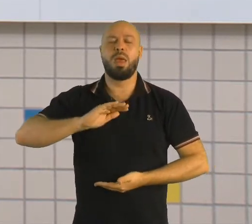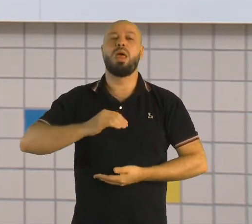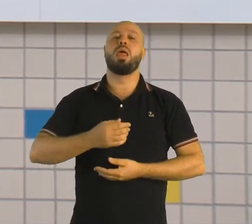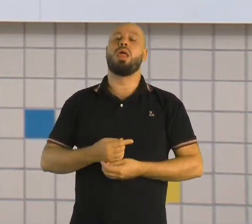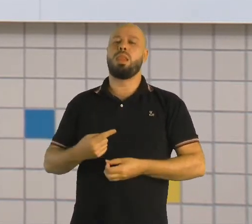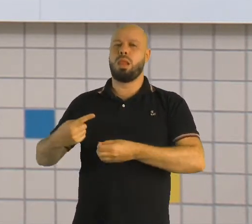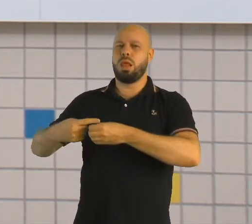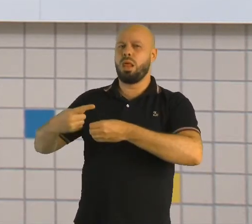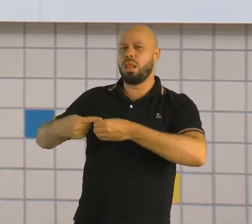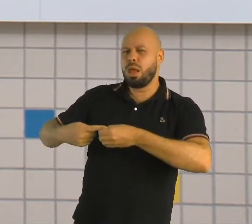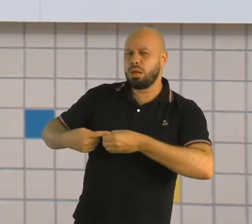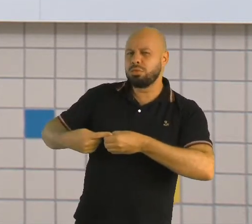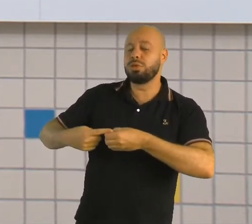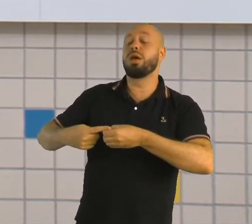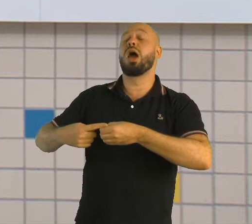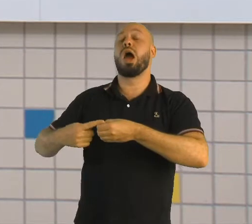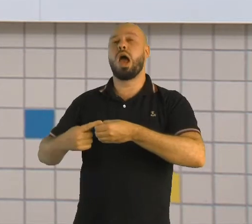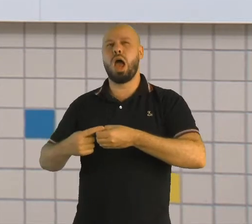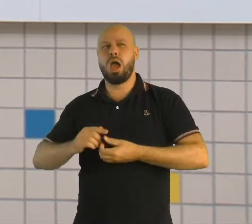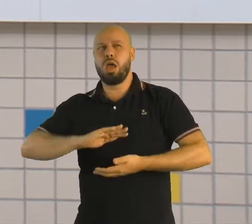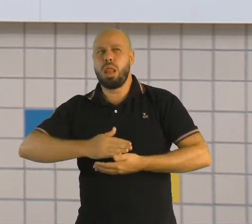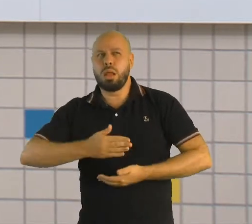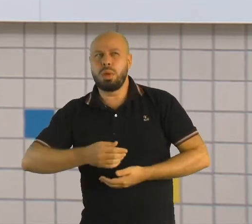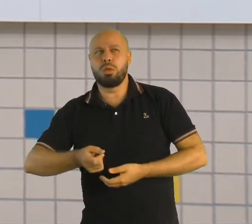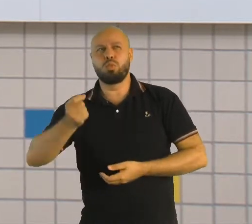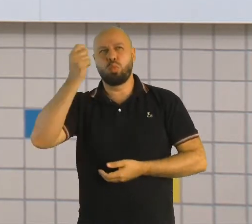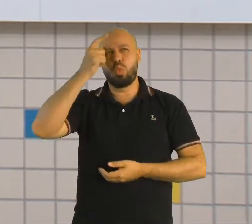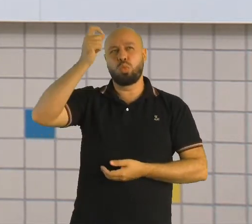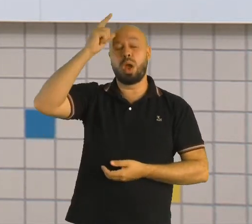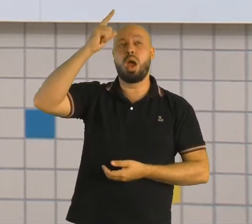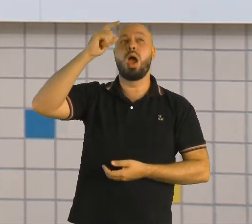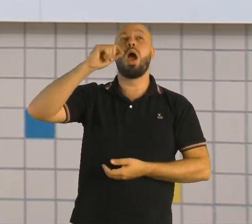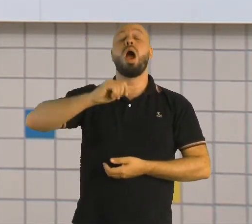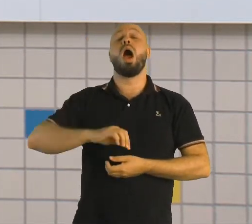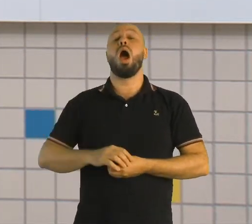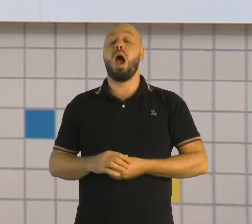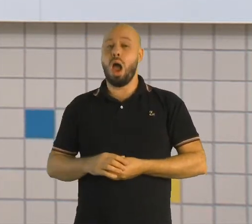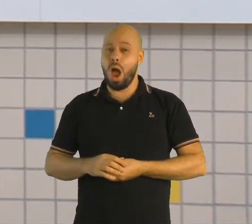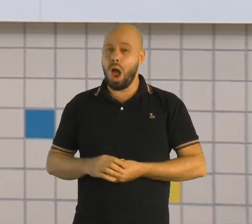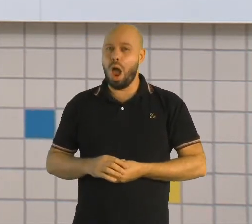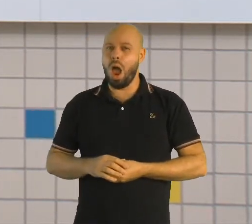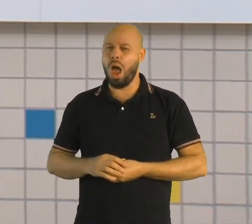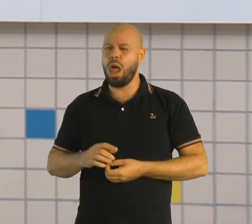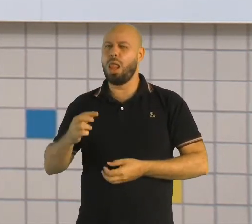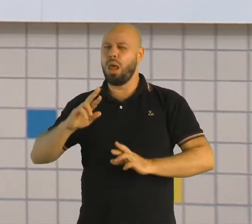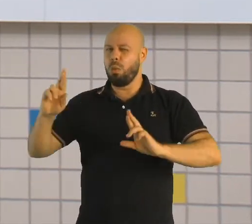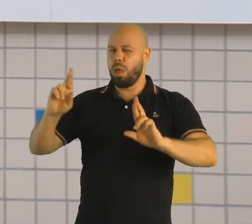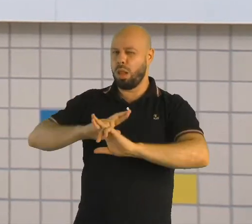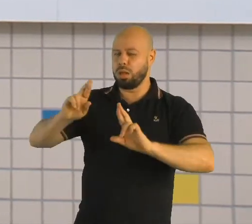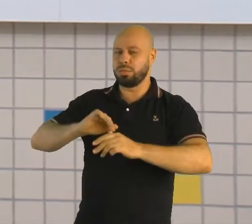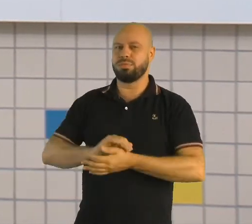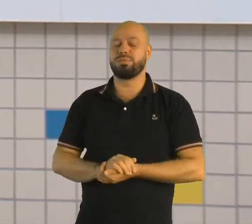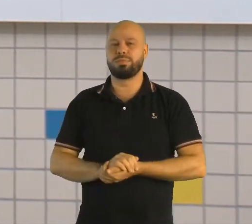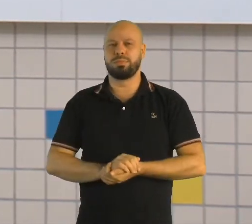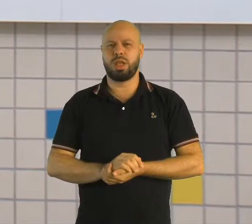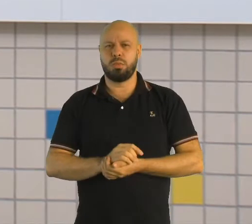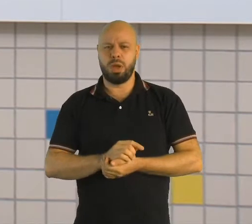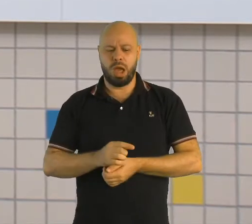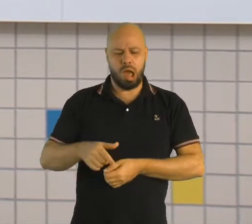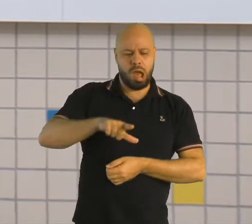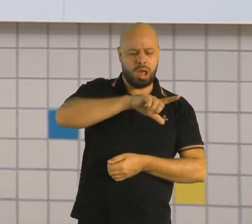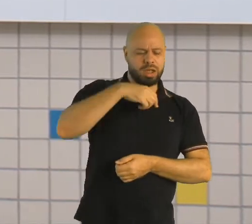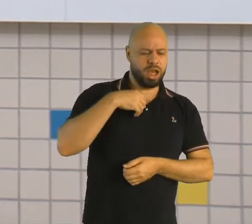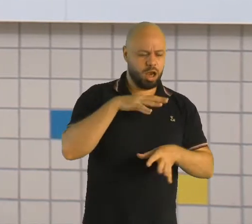urbano, por quê? Porque aquela sociedade que durante a Idade Média era uma sociedade basicamente agrária, agora, durante o